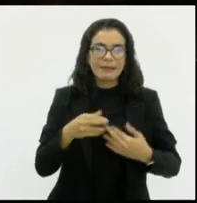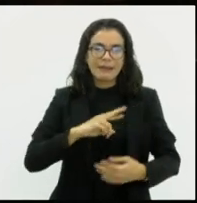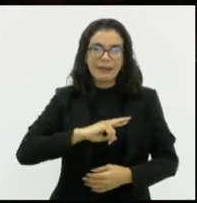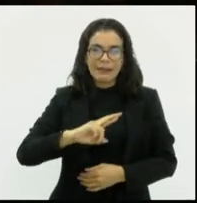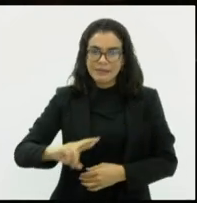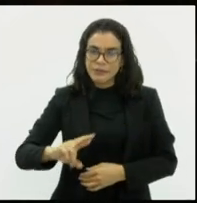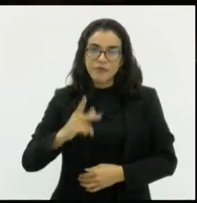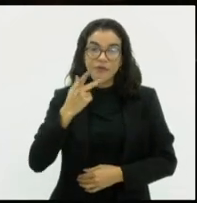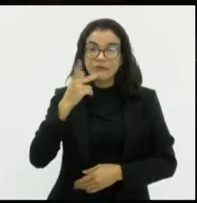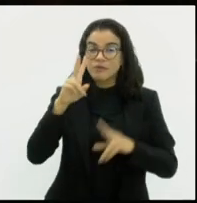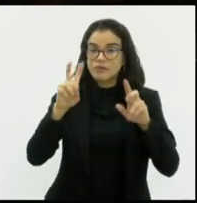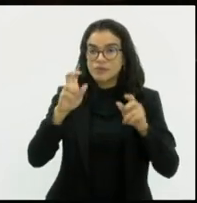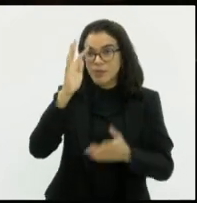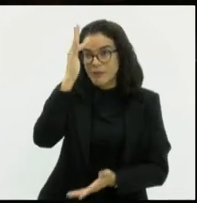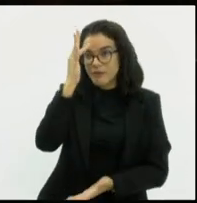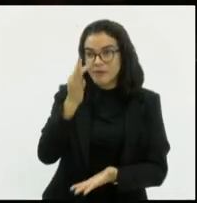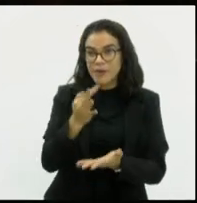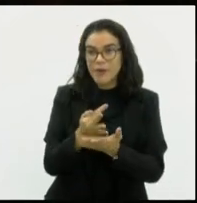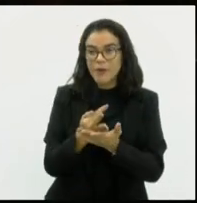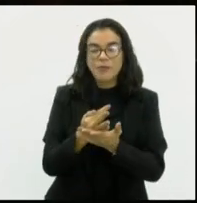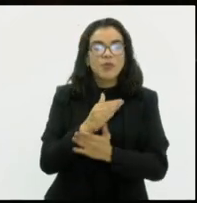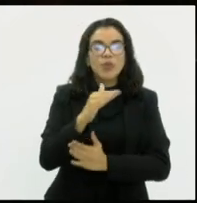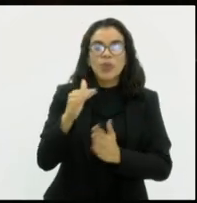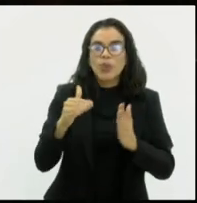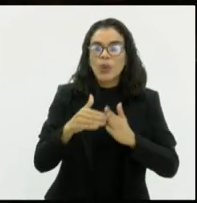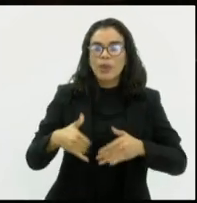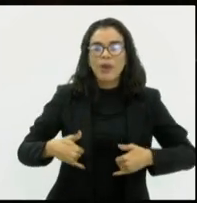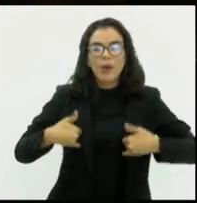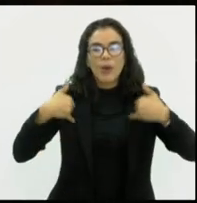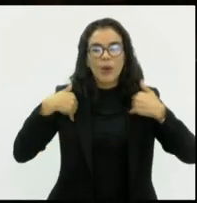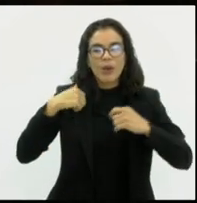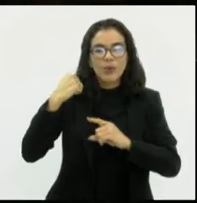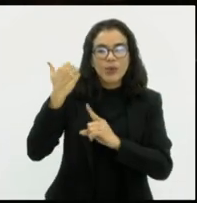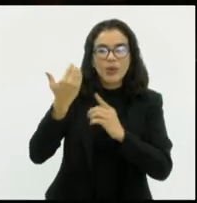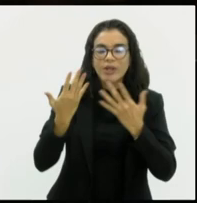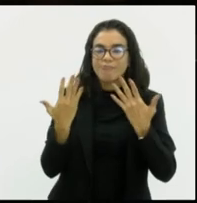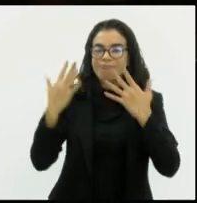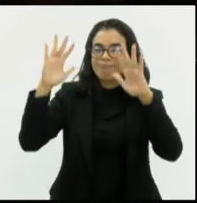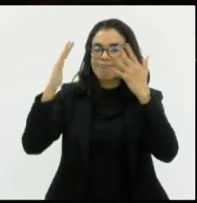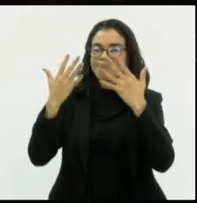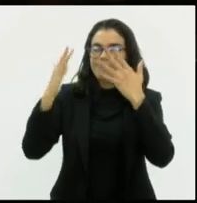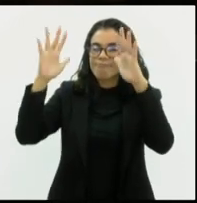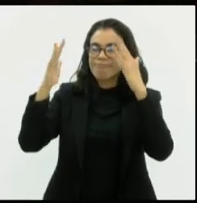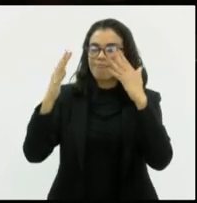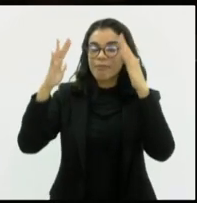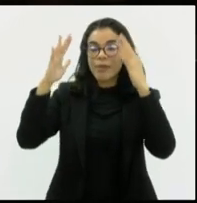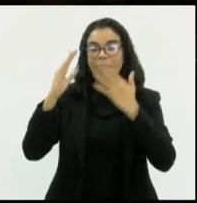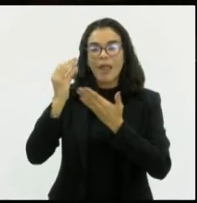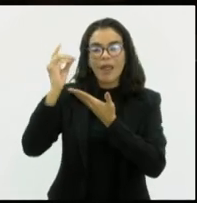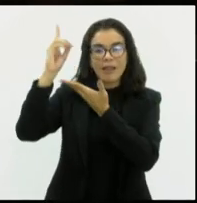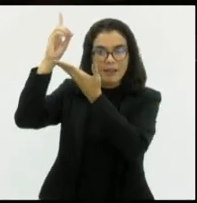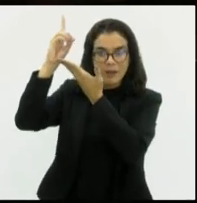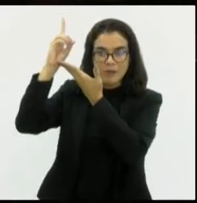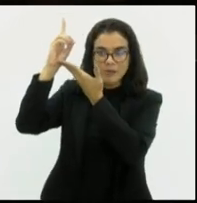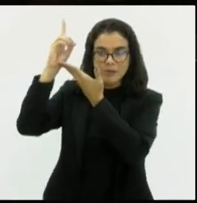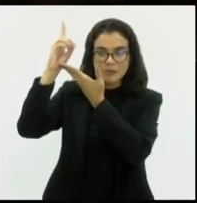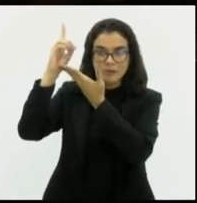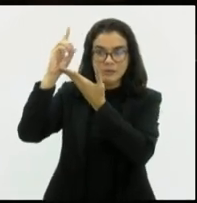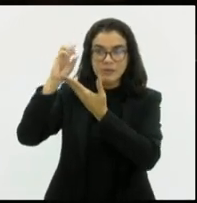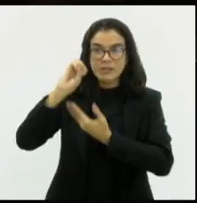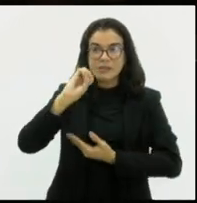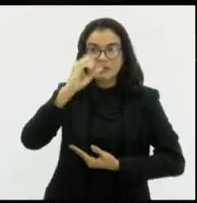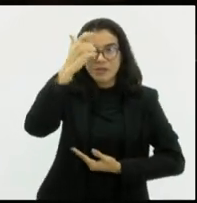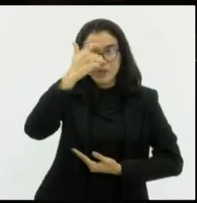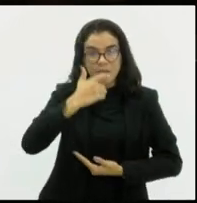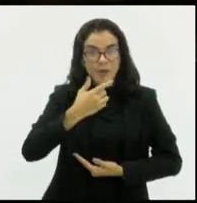fé. Toda honra, toda glória seja dada a Ele. Porque se eu estou aqui é